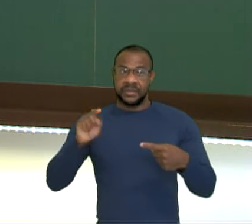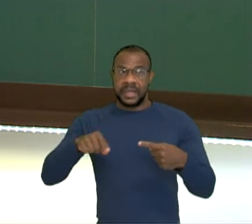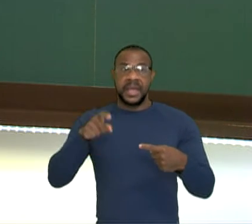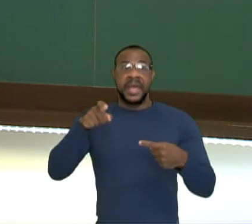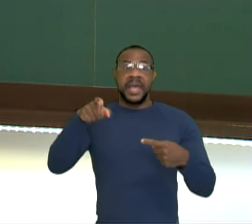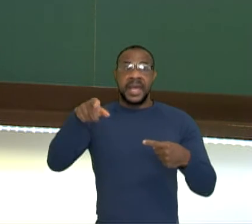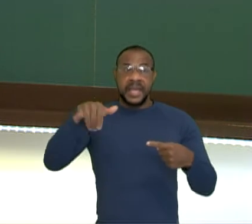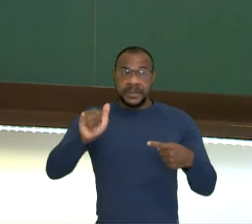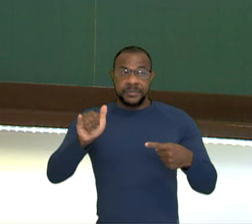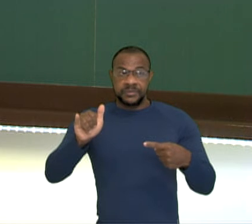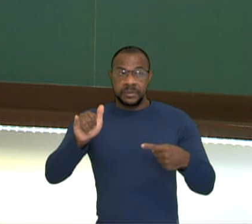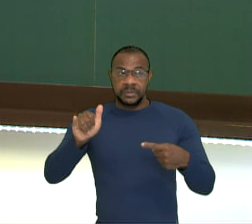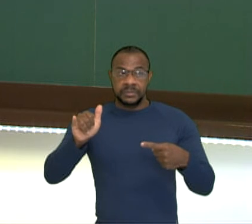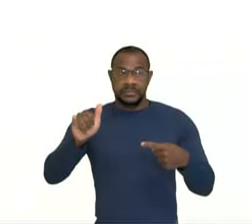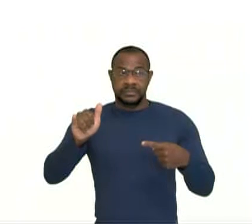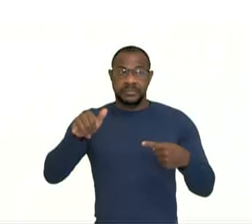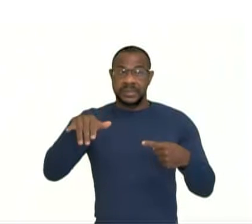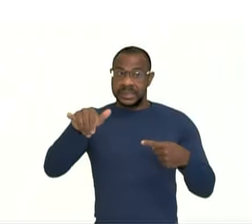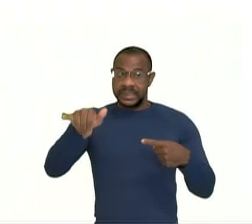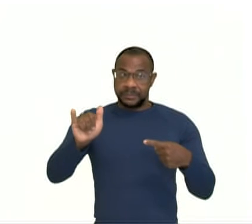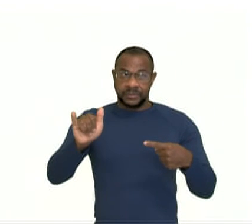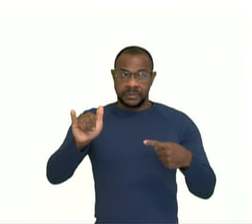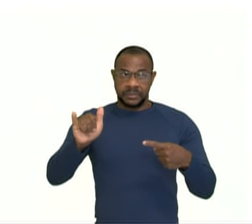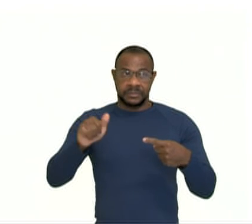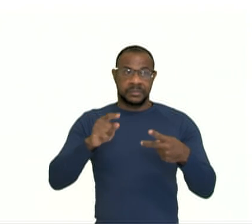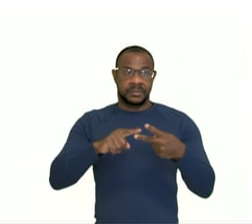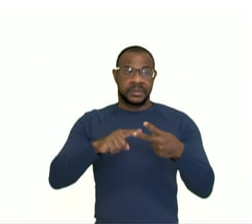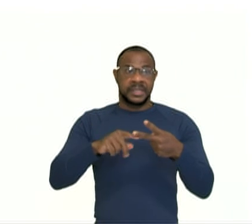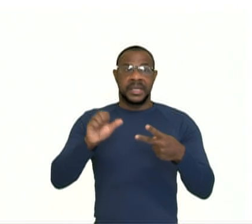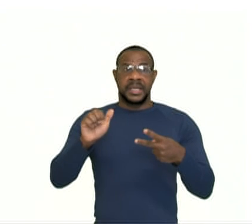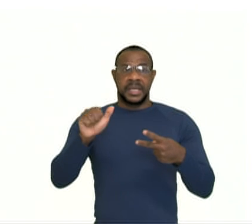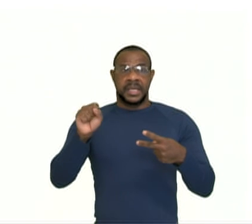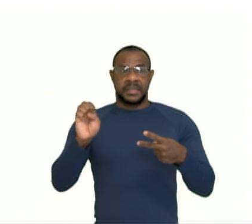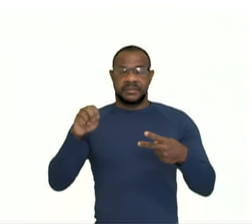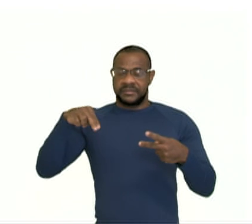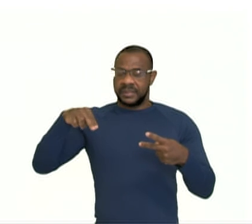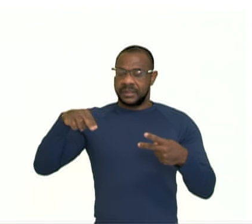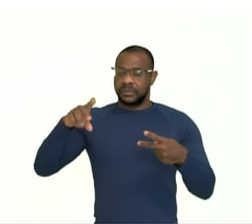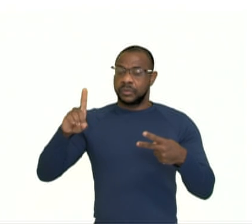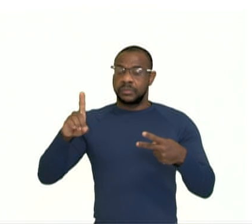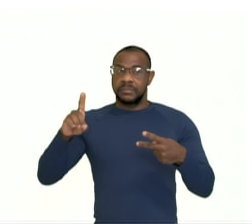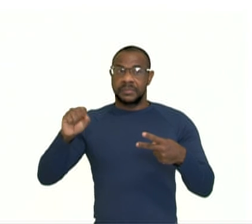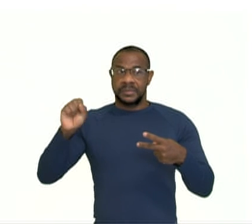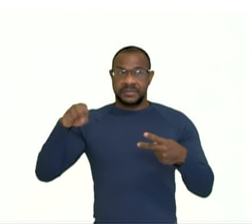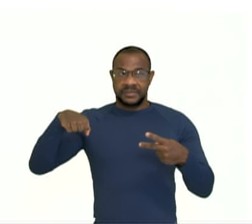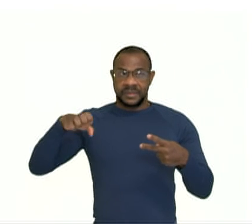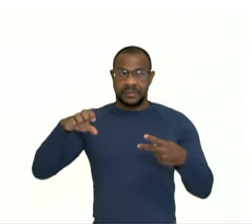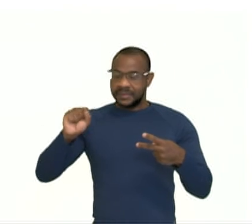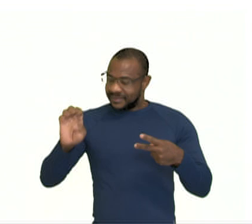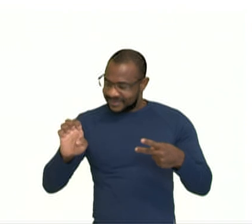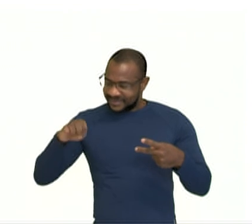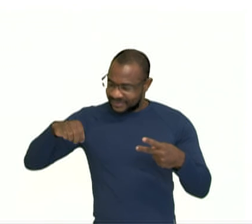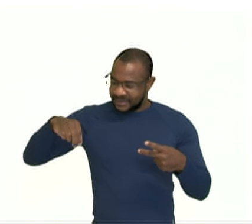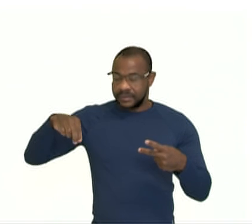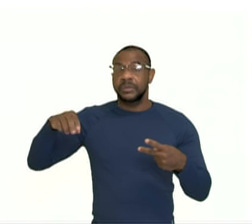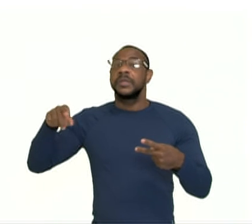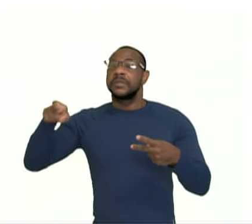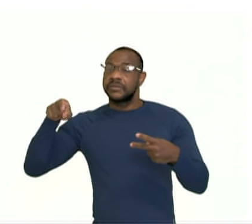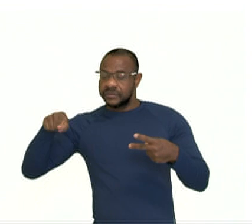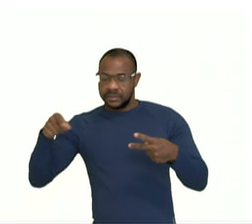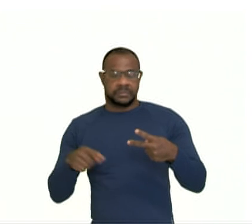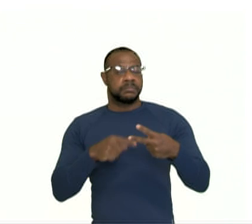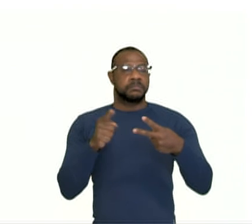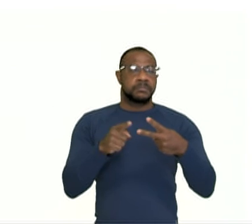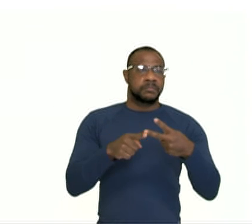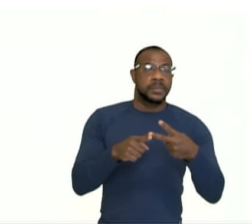x. E eu tenho coisas importantes que eu preciso retirar dessa função. O domínio, que são os reais,